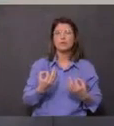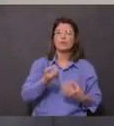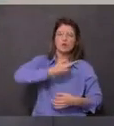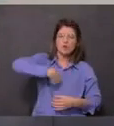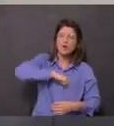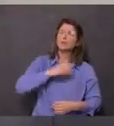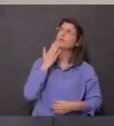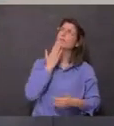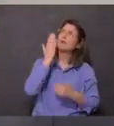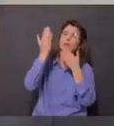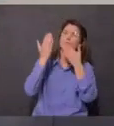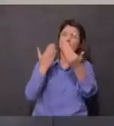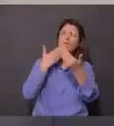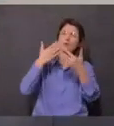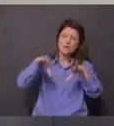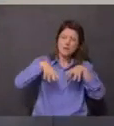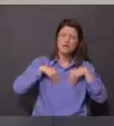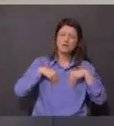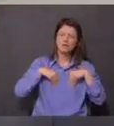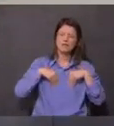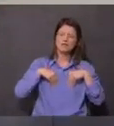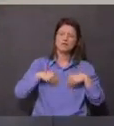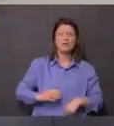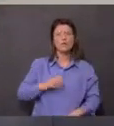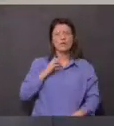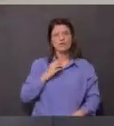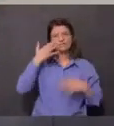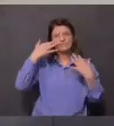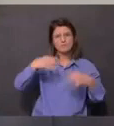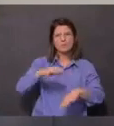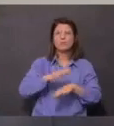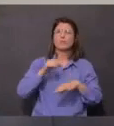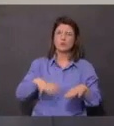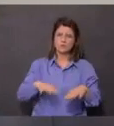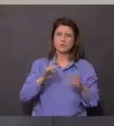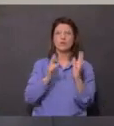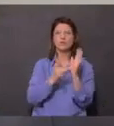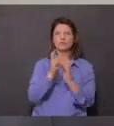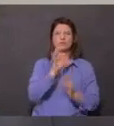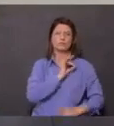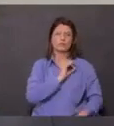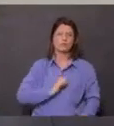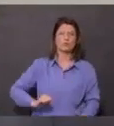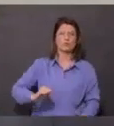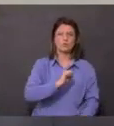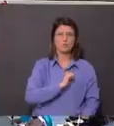vos dirigimos com confiança e humildade. Por Cristo nosso Senhor.